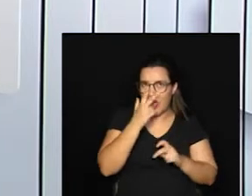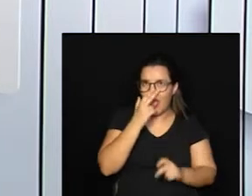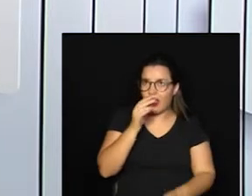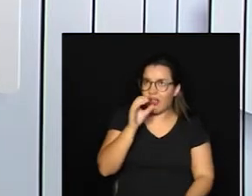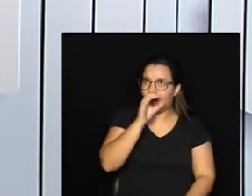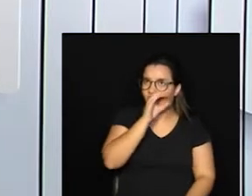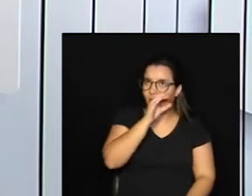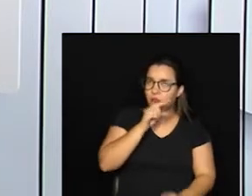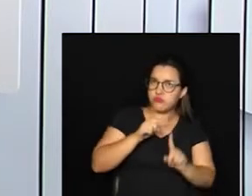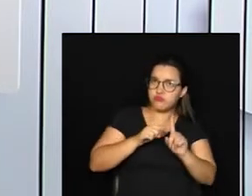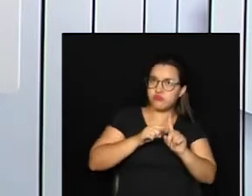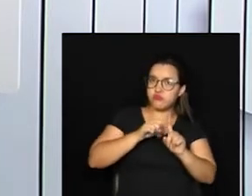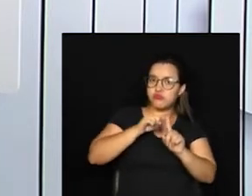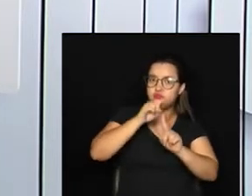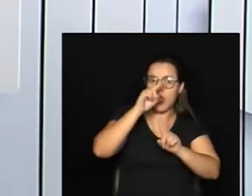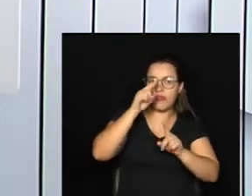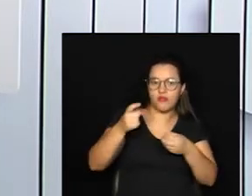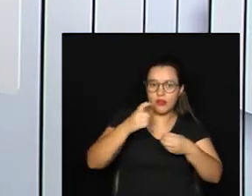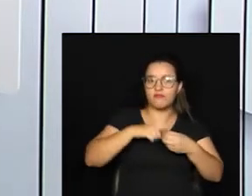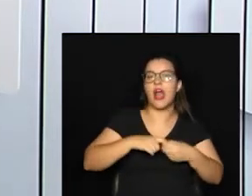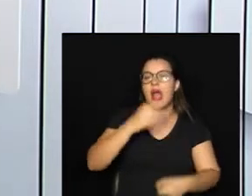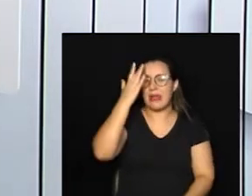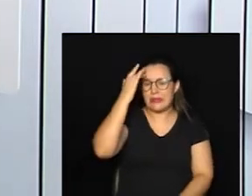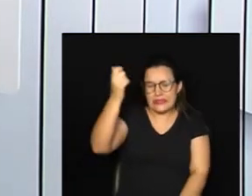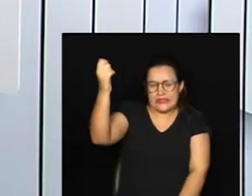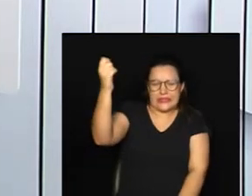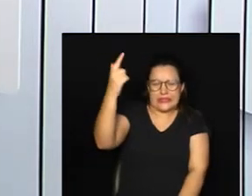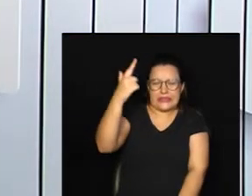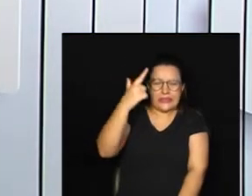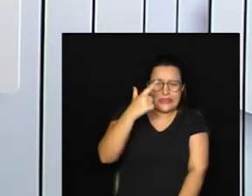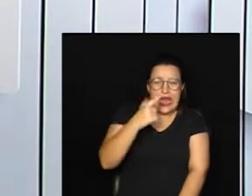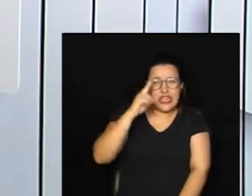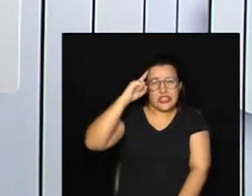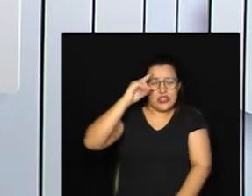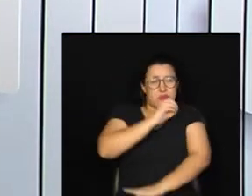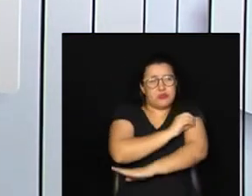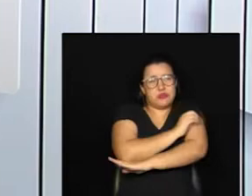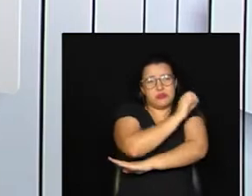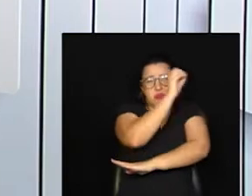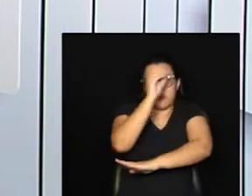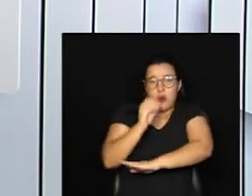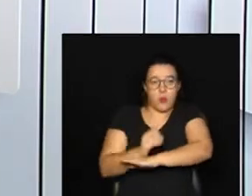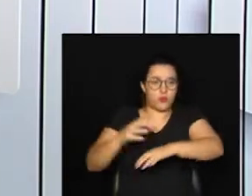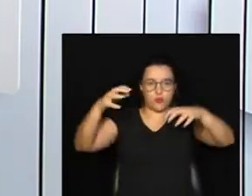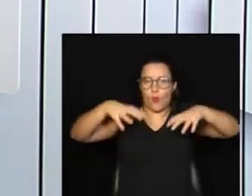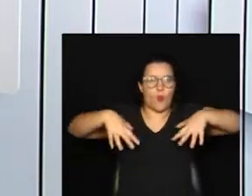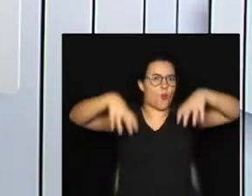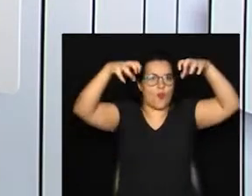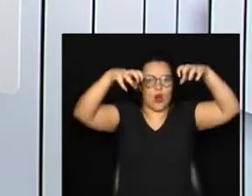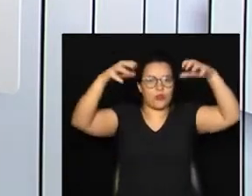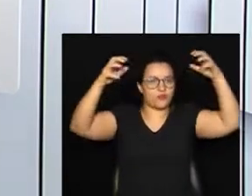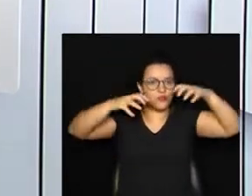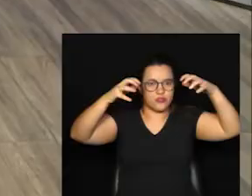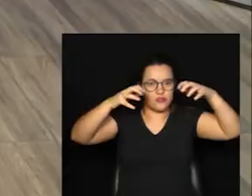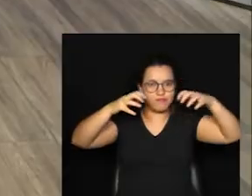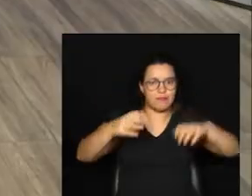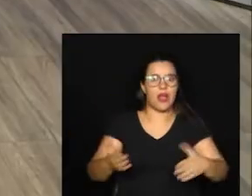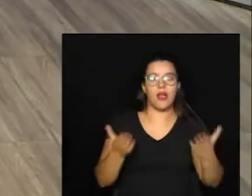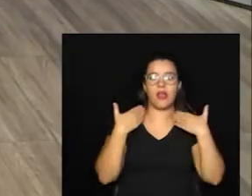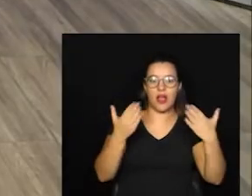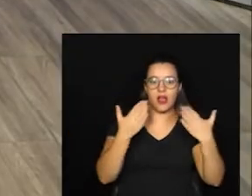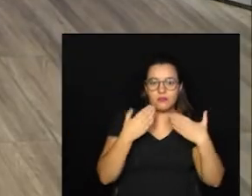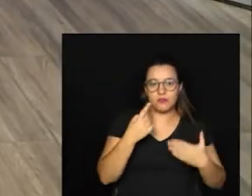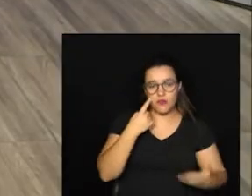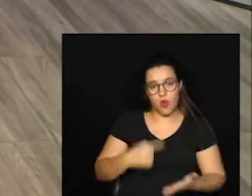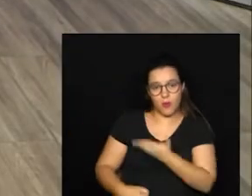dia e amanhã a previsão é de sol durante todo o dia, sem chuva e com temperaturas altas. Olha só aqui